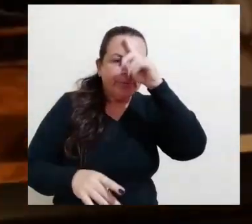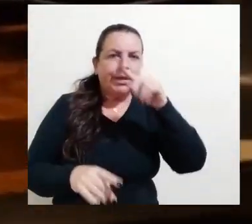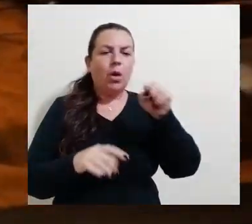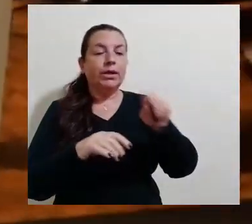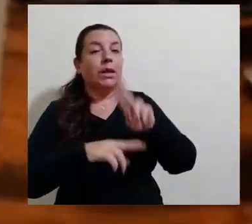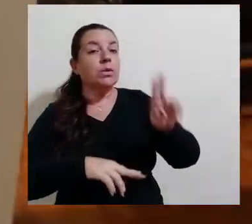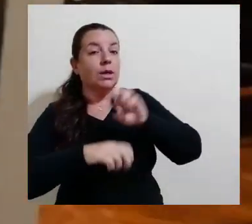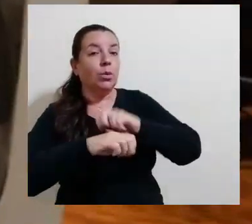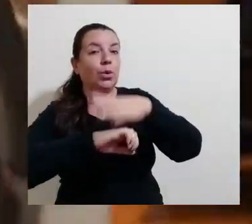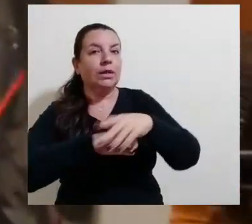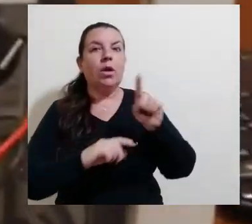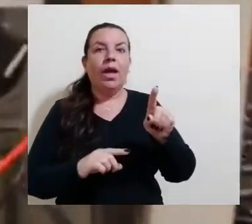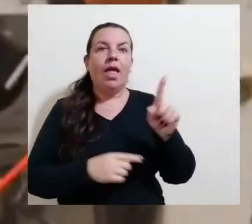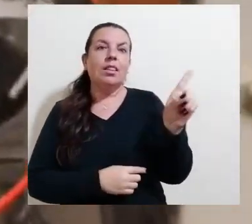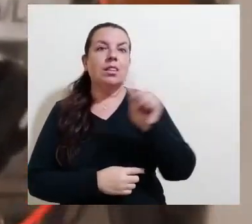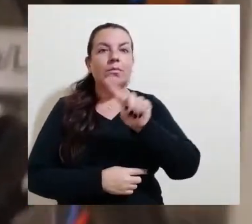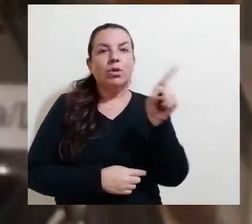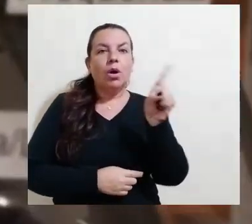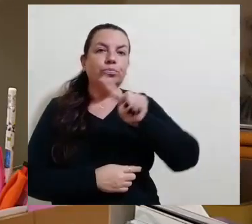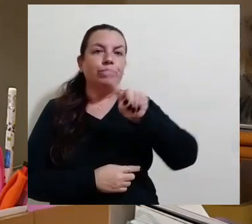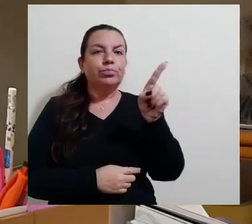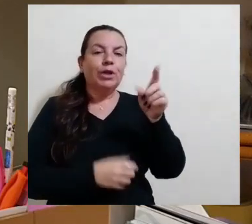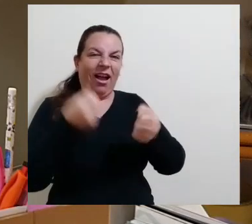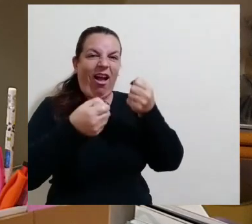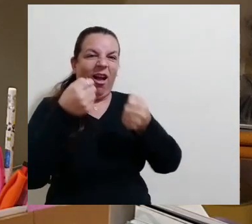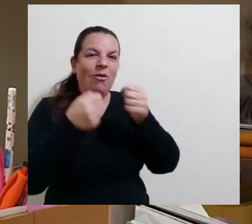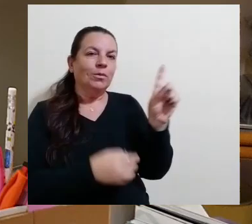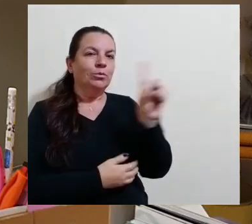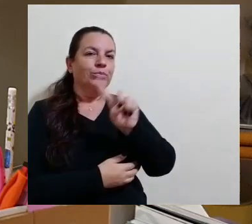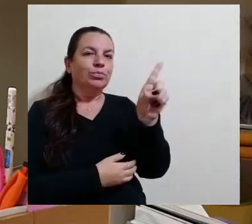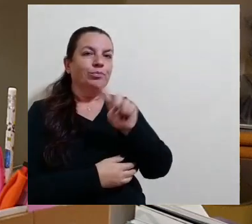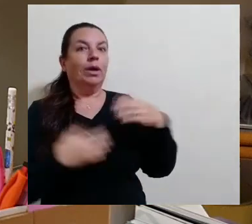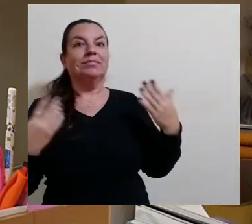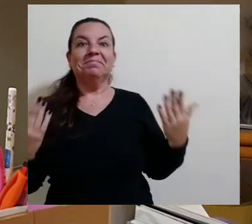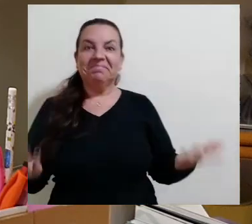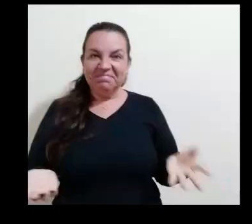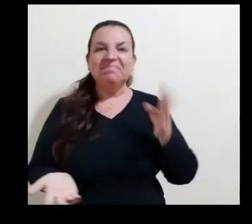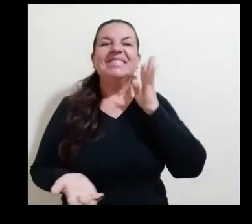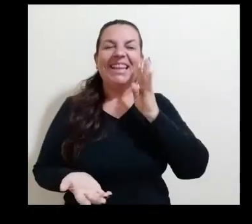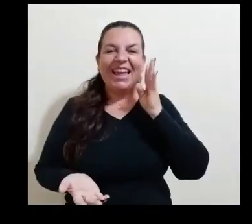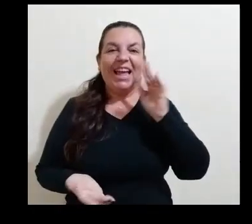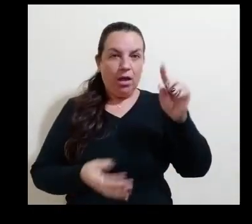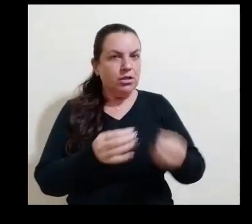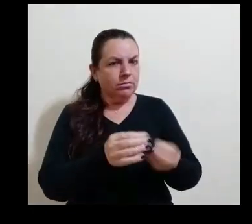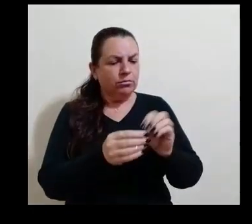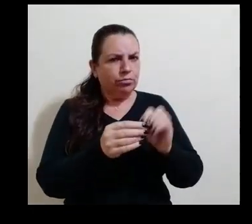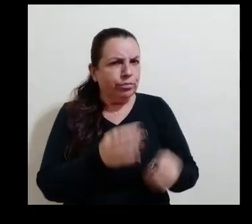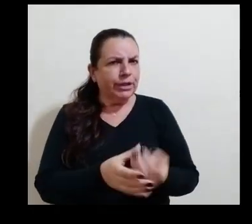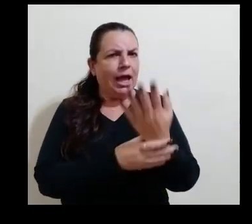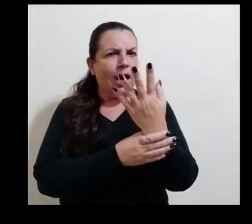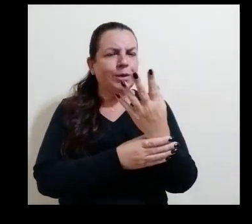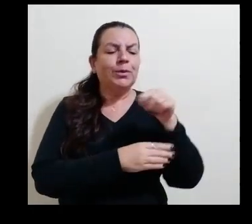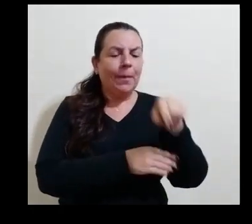de combate ao coronavírus a partir de limpadores de para-brisas então esse é